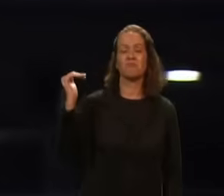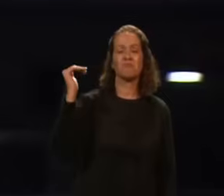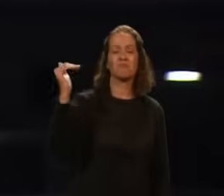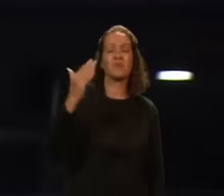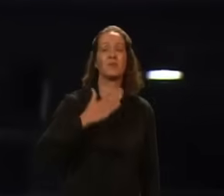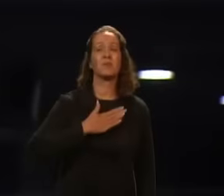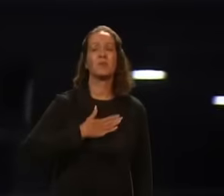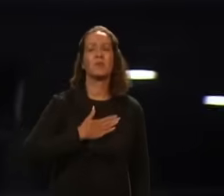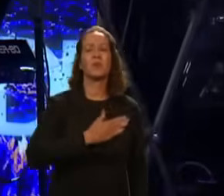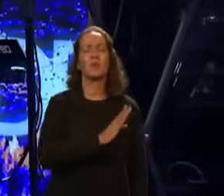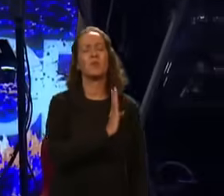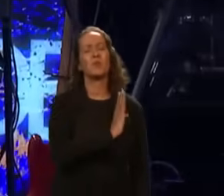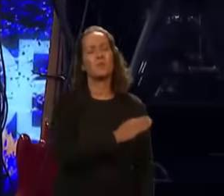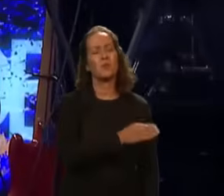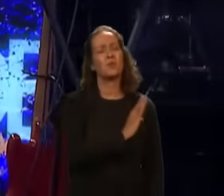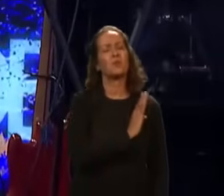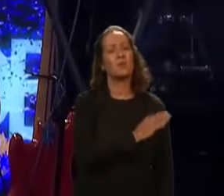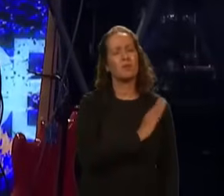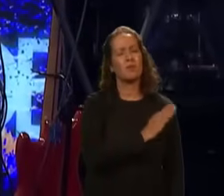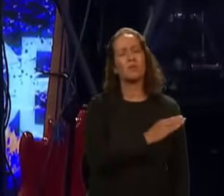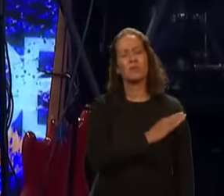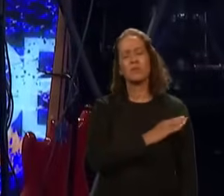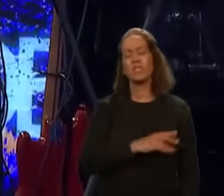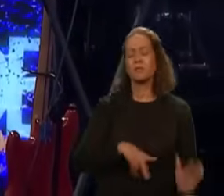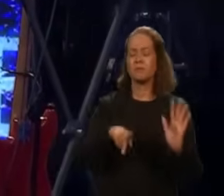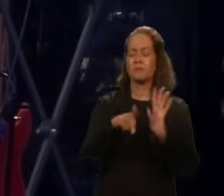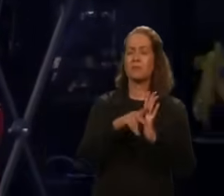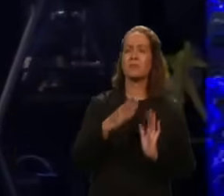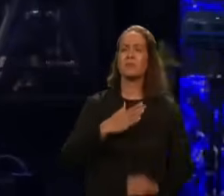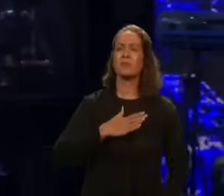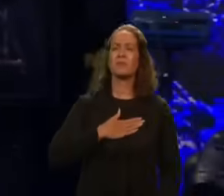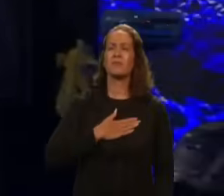meu coração é do meu